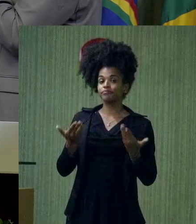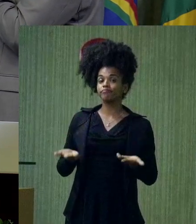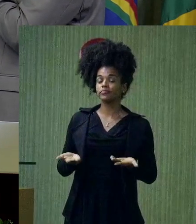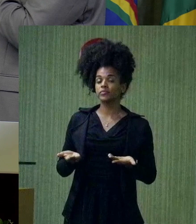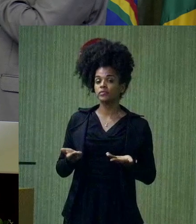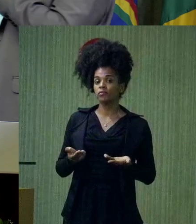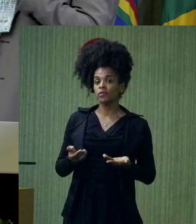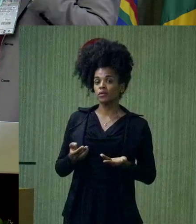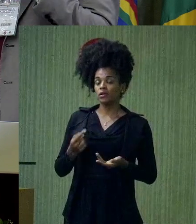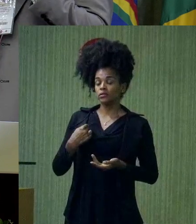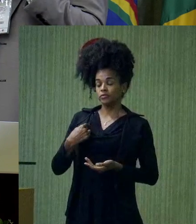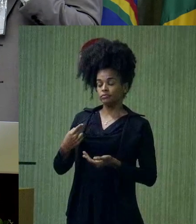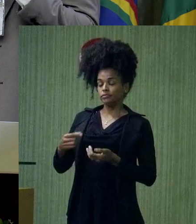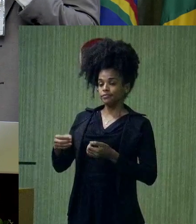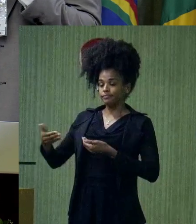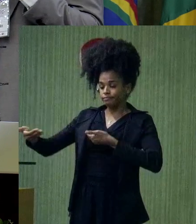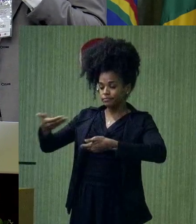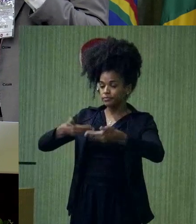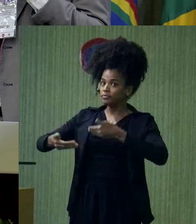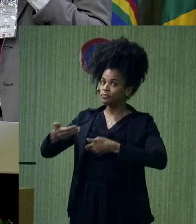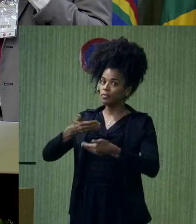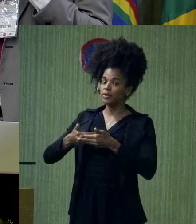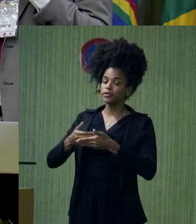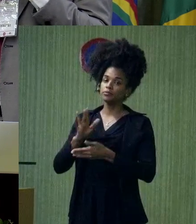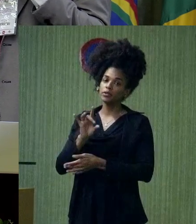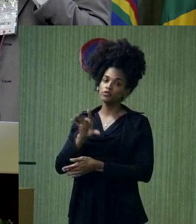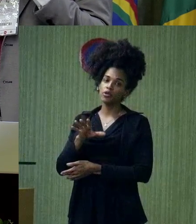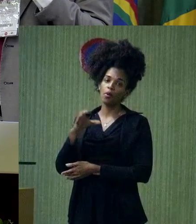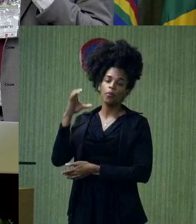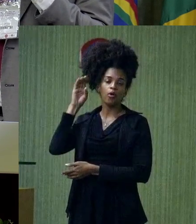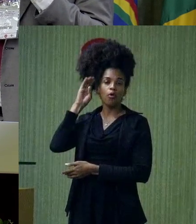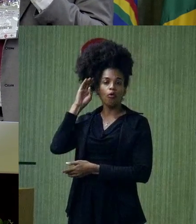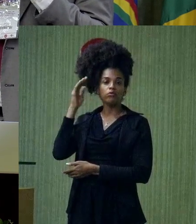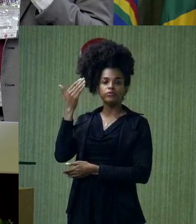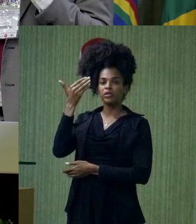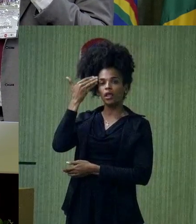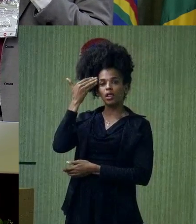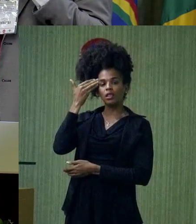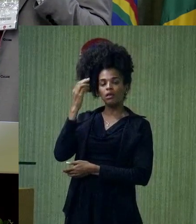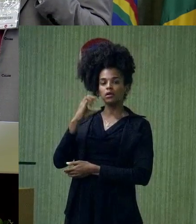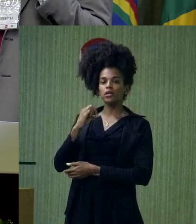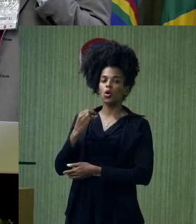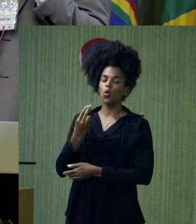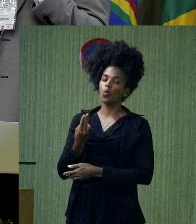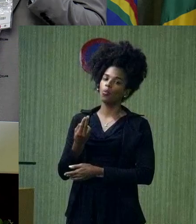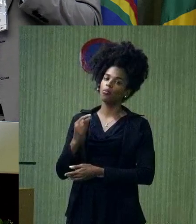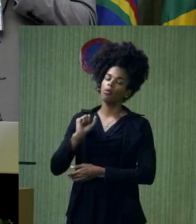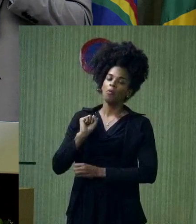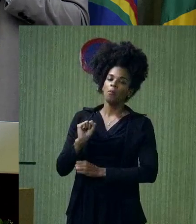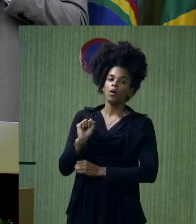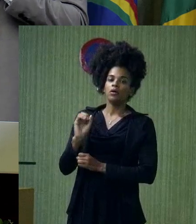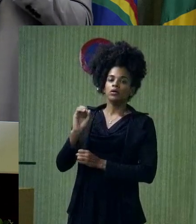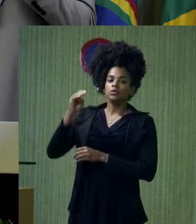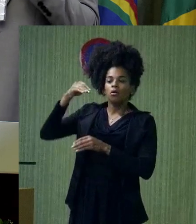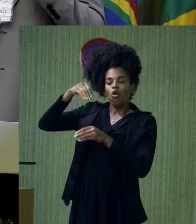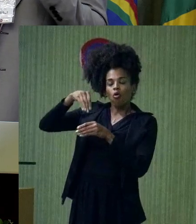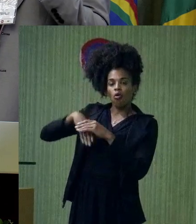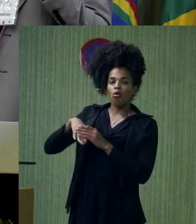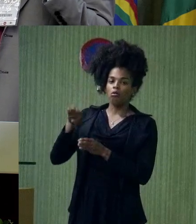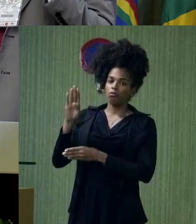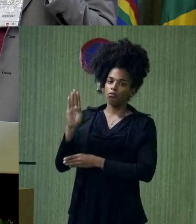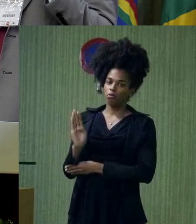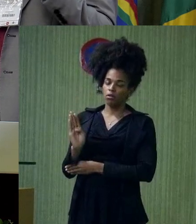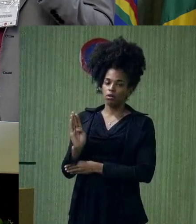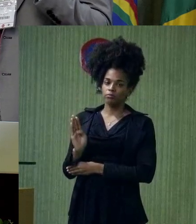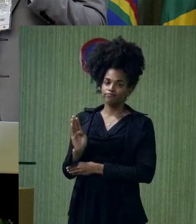como ouvintes ou ter direito a voto nessas plenárias que que vocês acham promotores de educação devem participar ou não devem